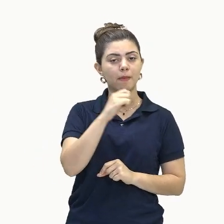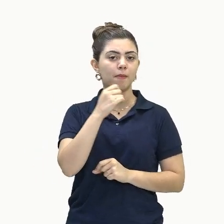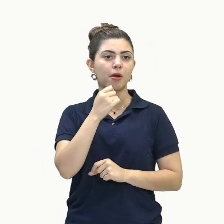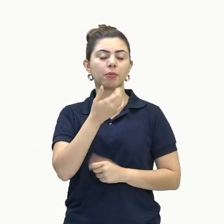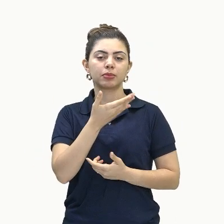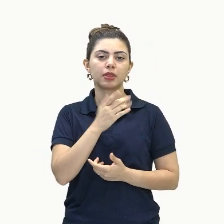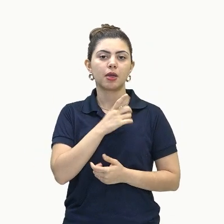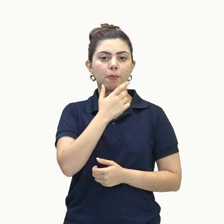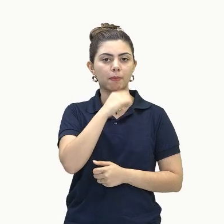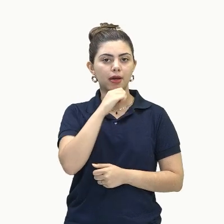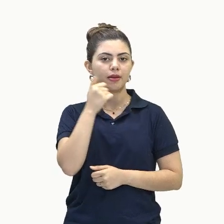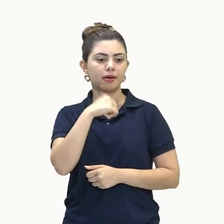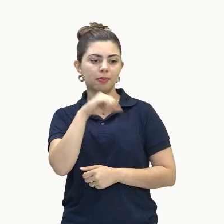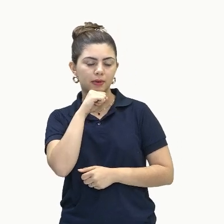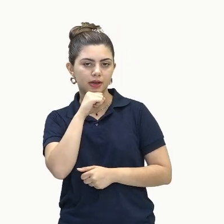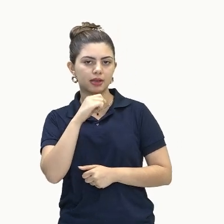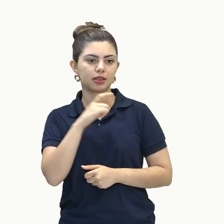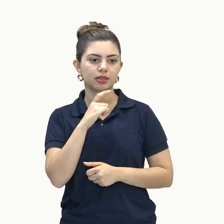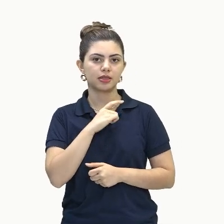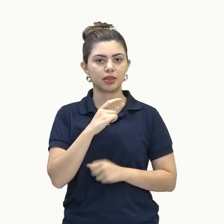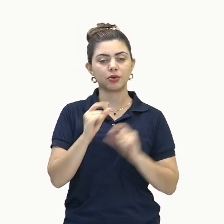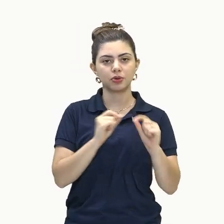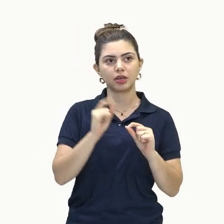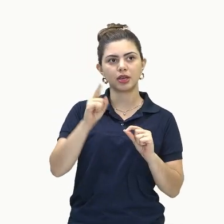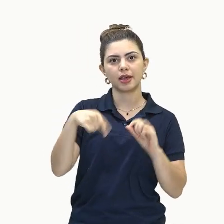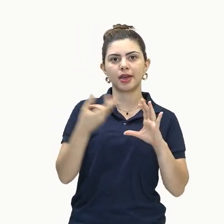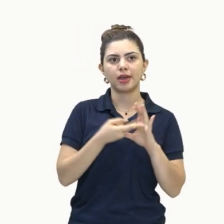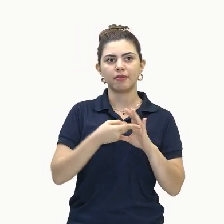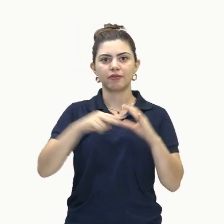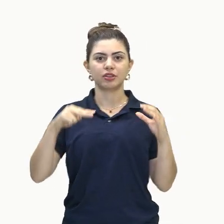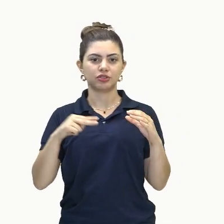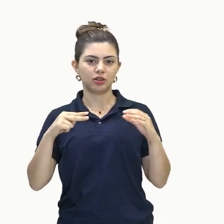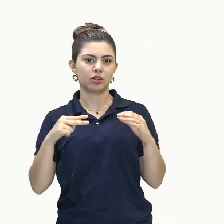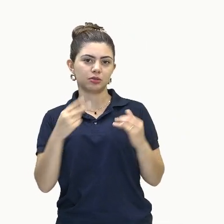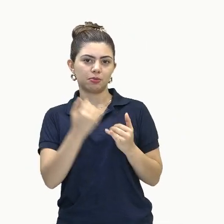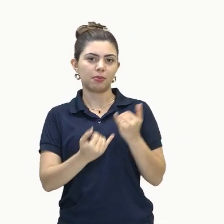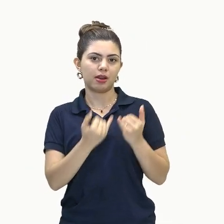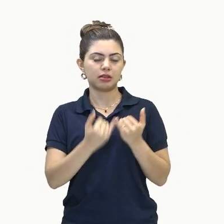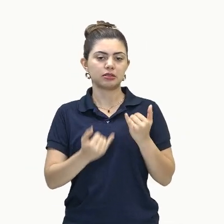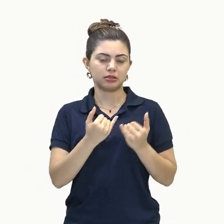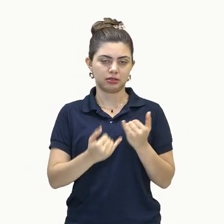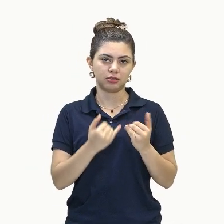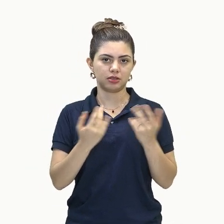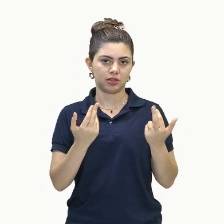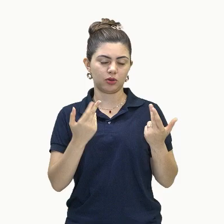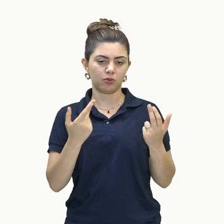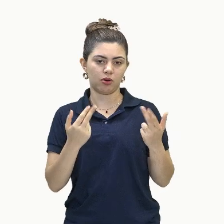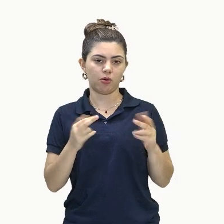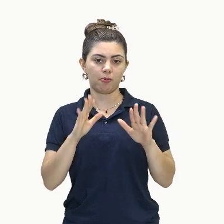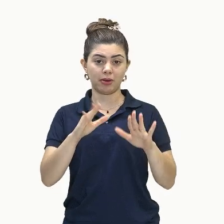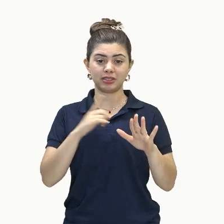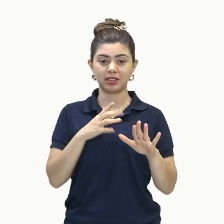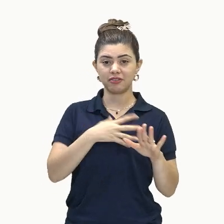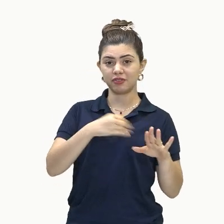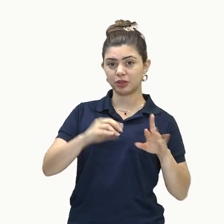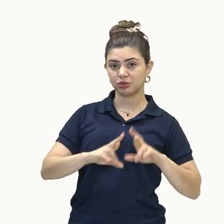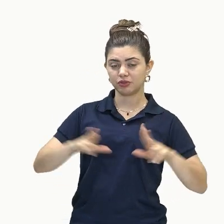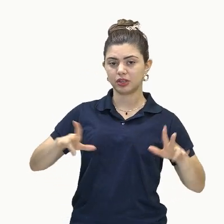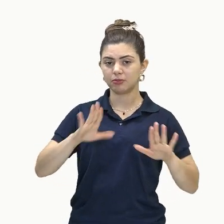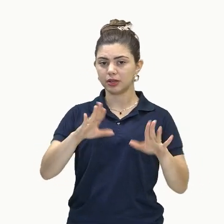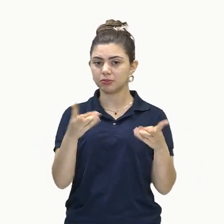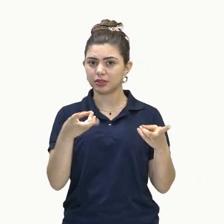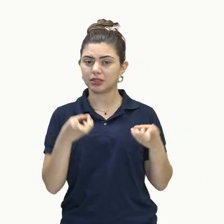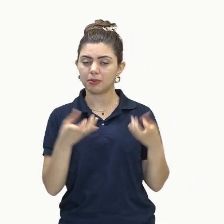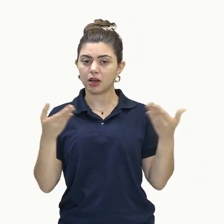semelhante, mas filhos diferentes deles. Então, quando a gente olha para a geração 1, nós percebemos que esse casal não